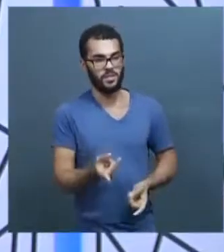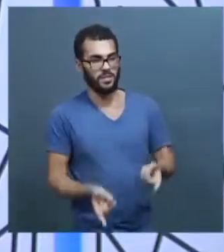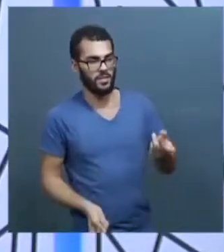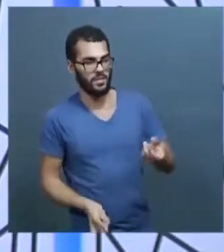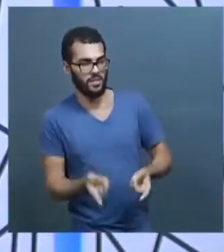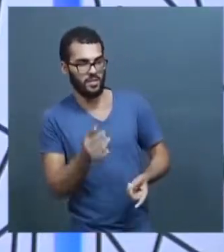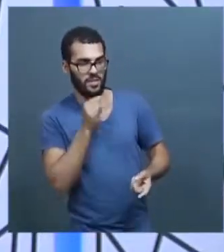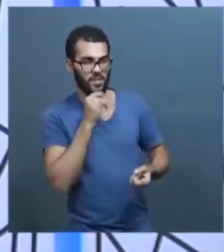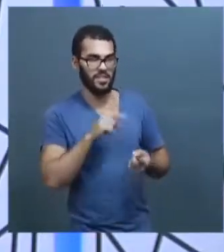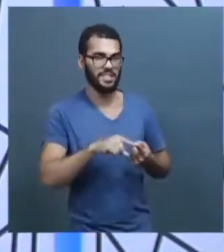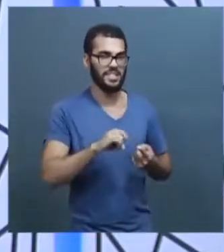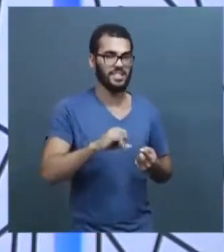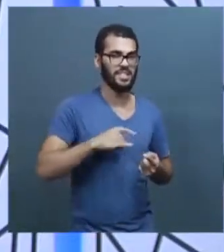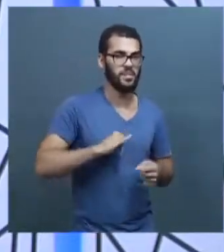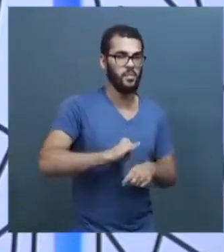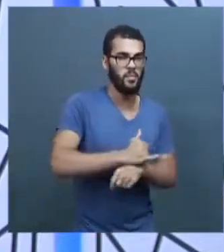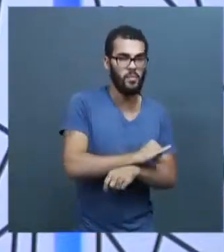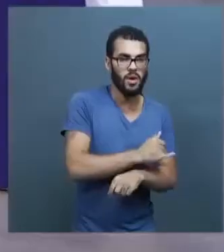itens calóricos.